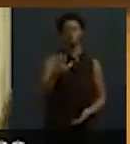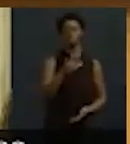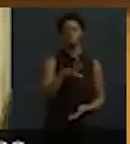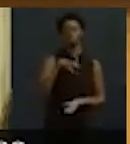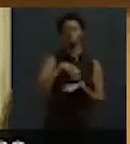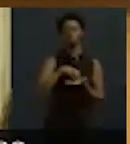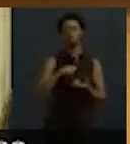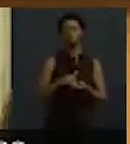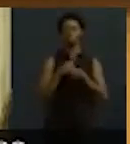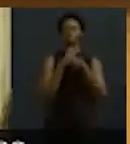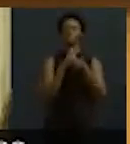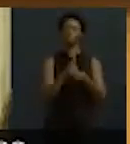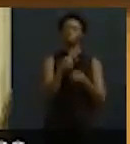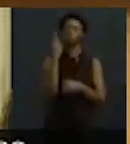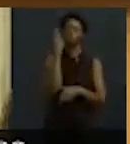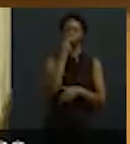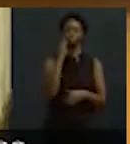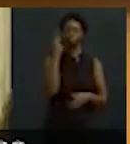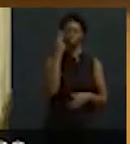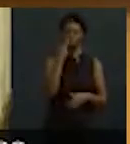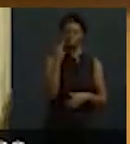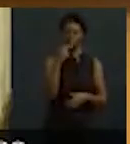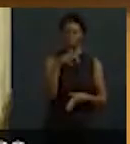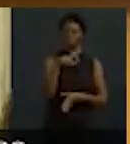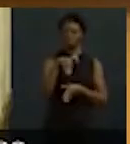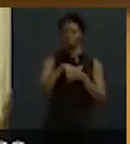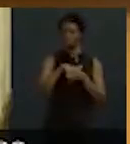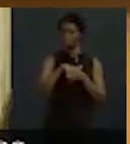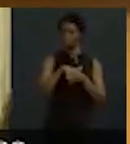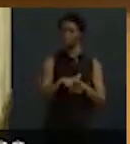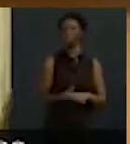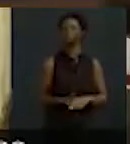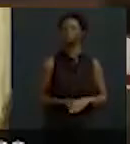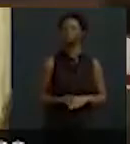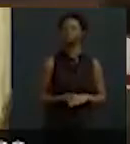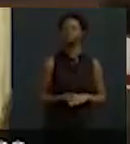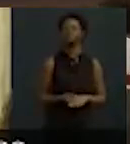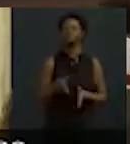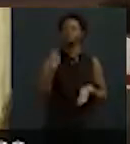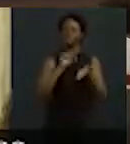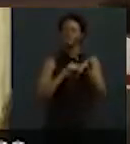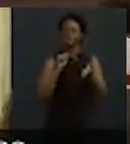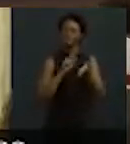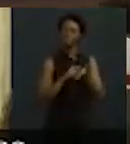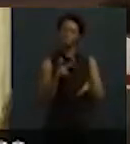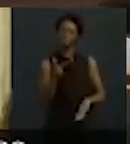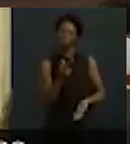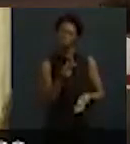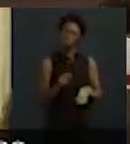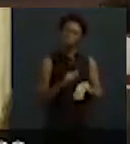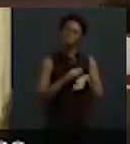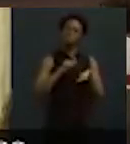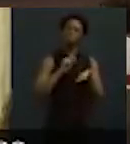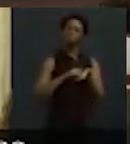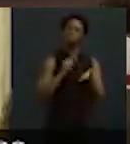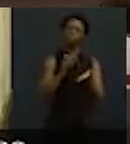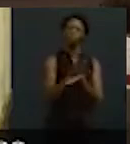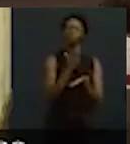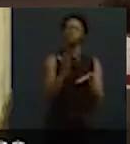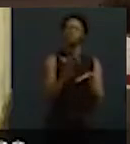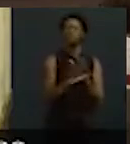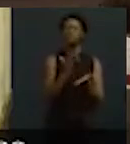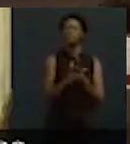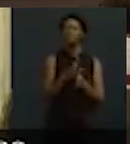Operacional das Promotorias Eleitorais. É coautora do Manual de Atuação Funcional das